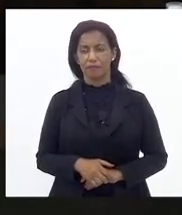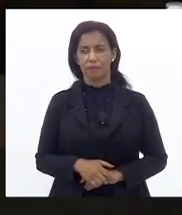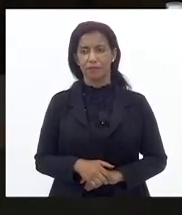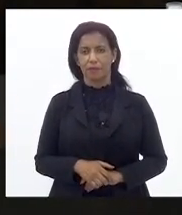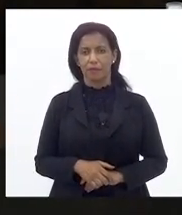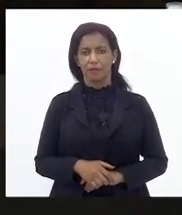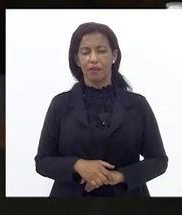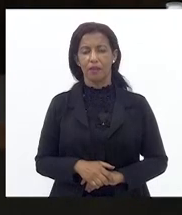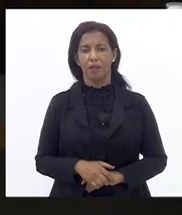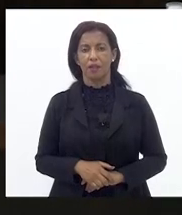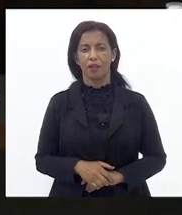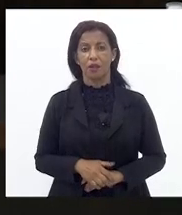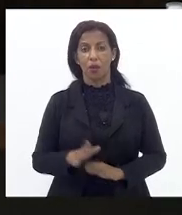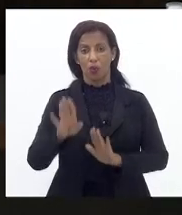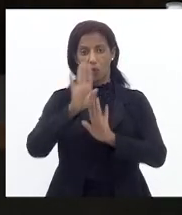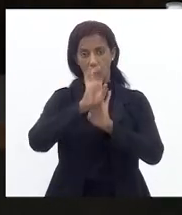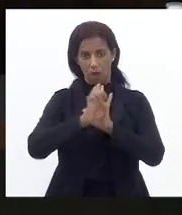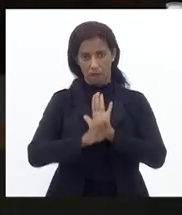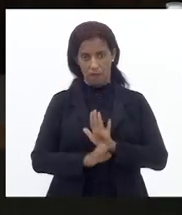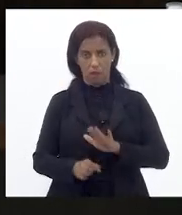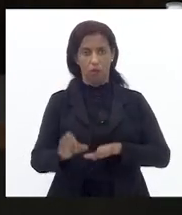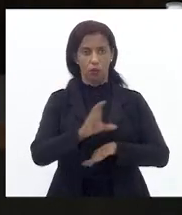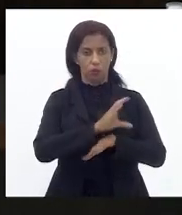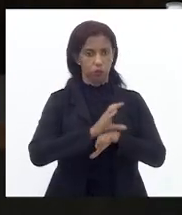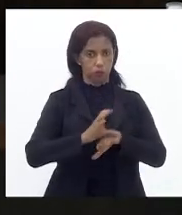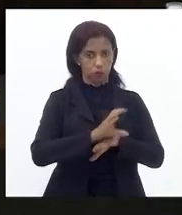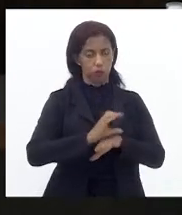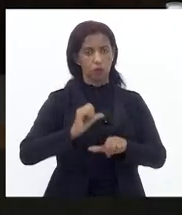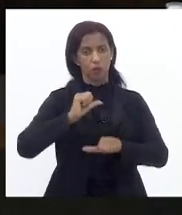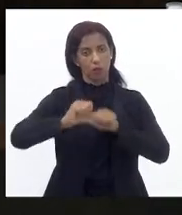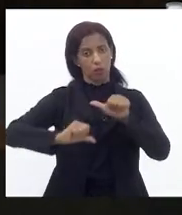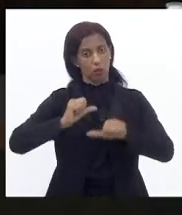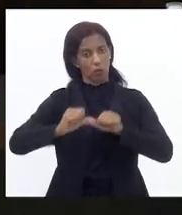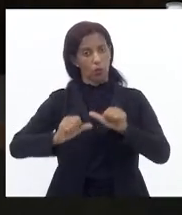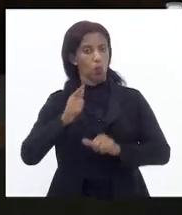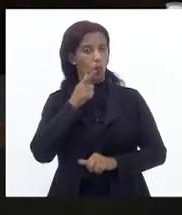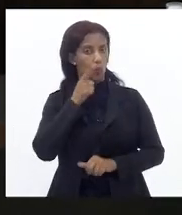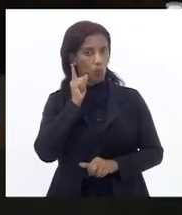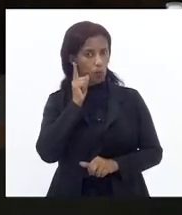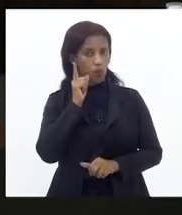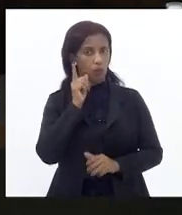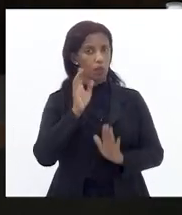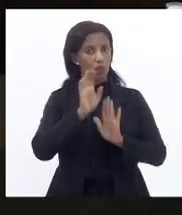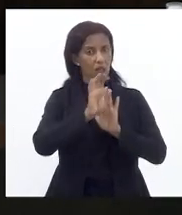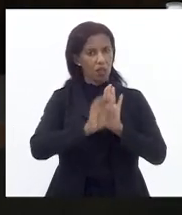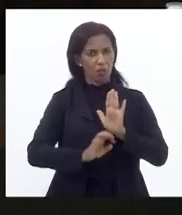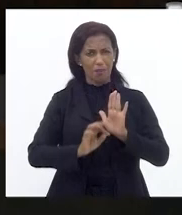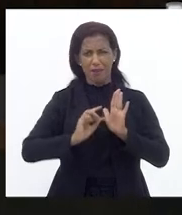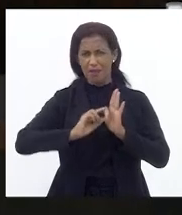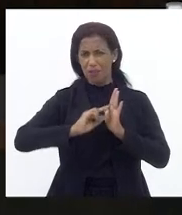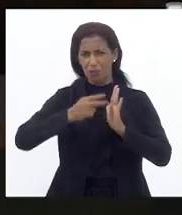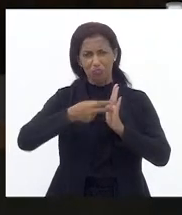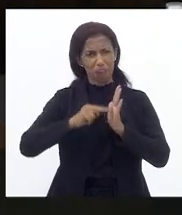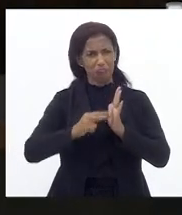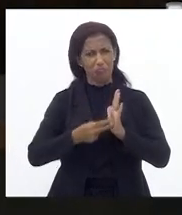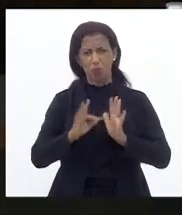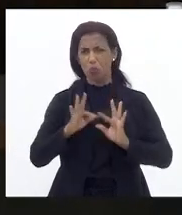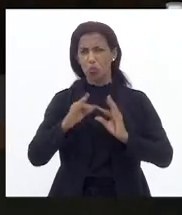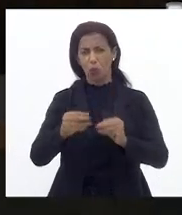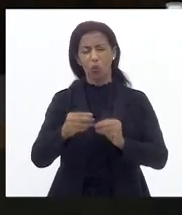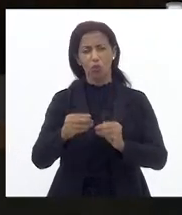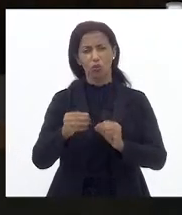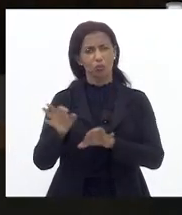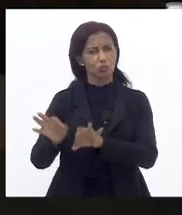e com exceção da emenda constitucional que trocou ontem eu mandei todos os projetos